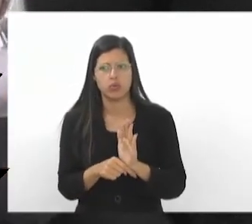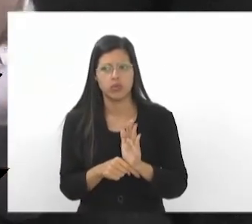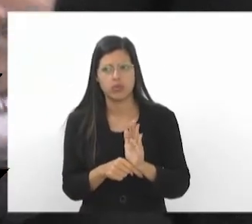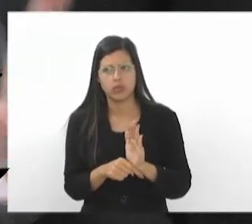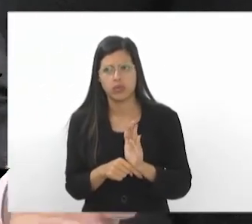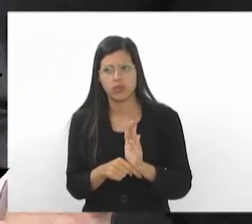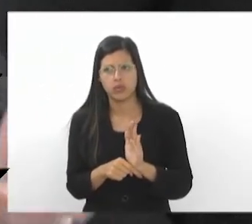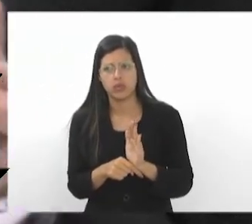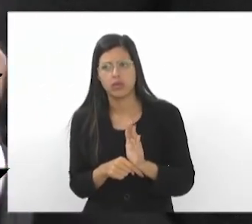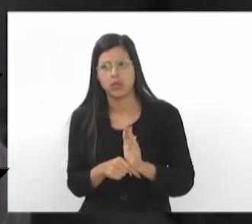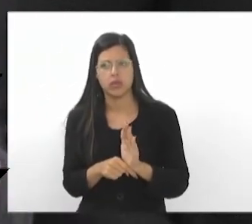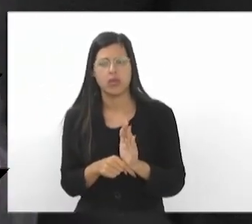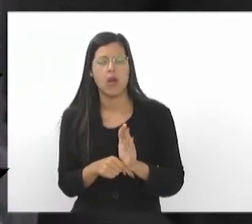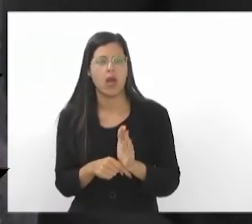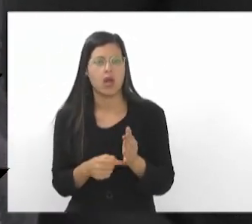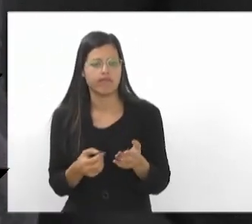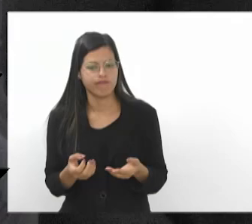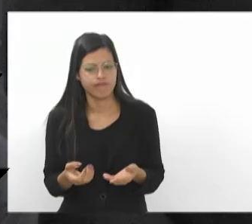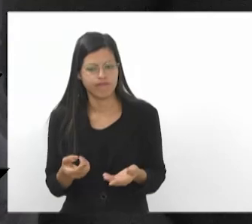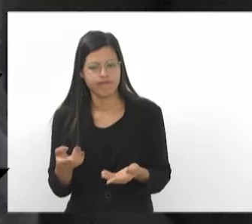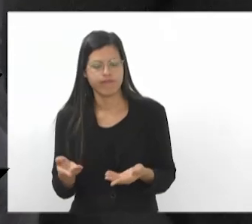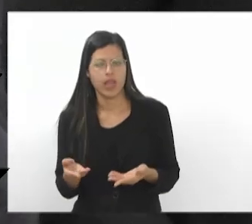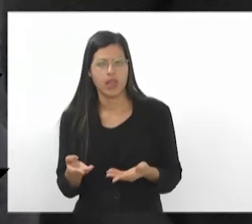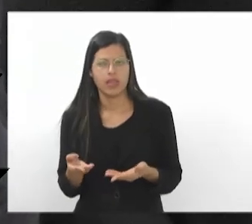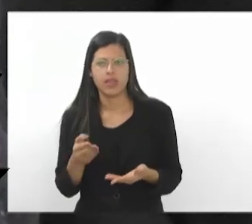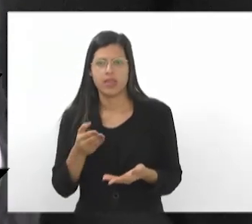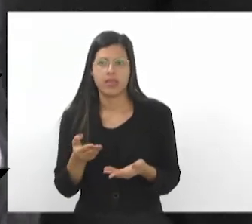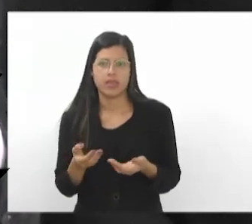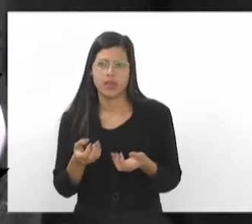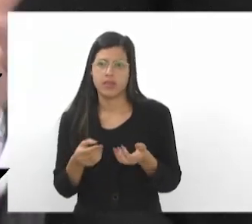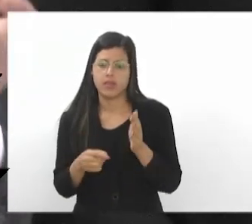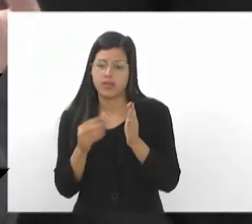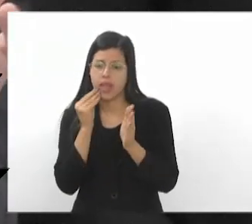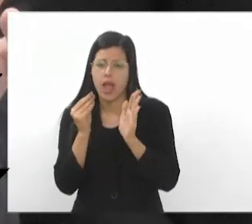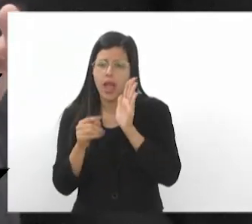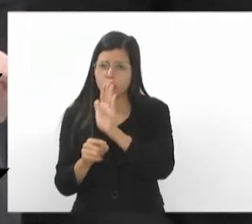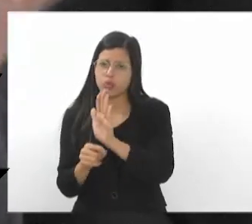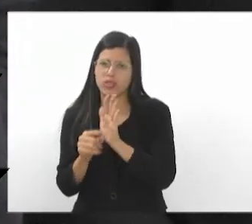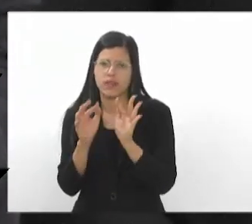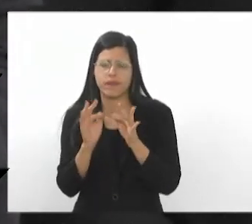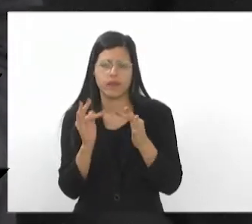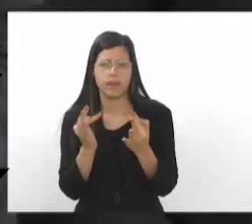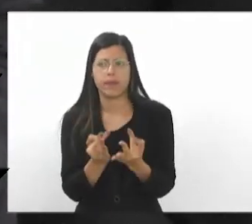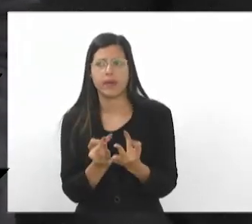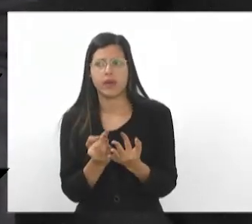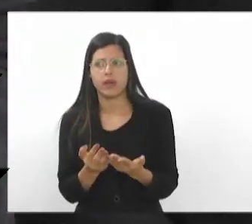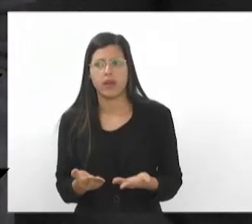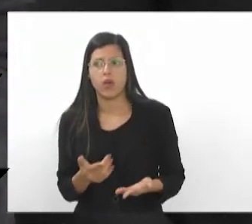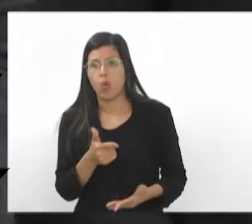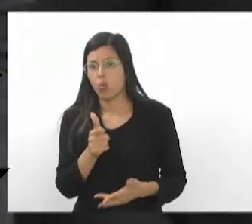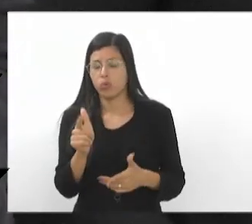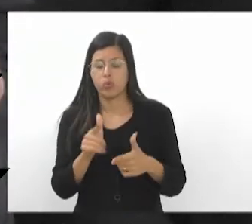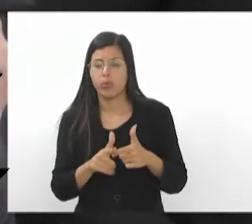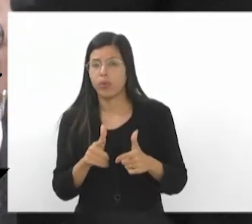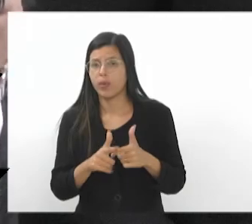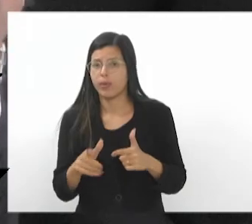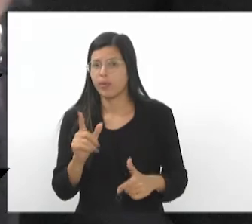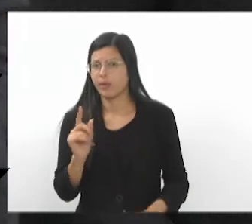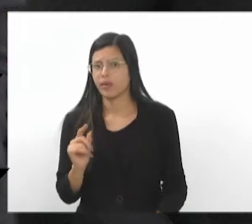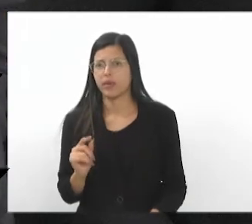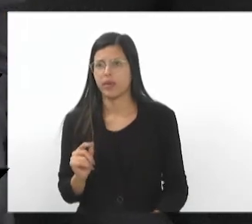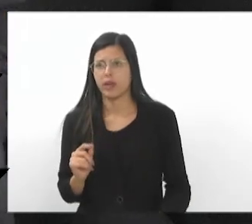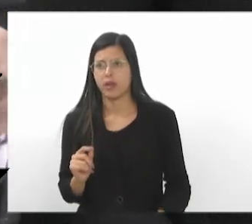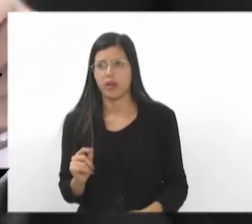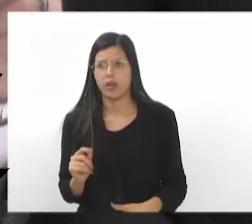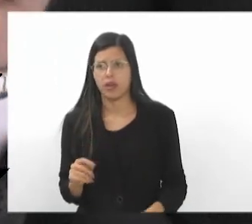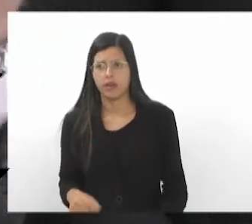mais um alento a essas famílias e, de fato, buscar essa judicialização. E aí um outro problema, porque a